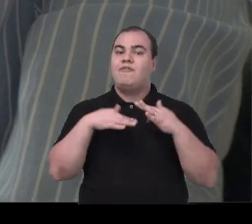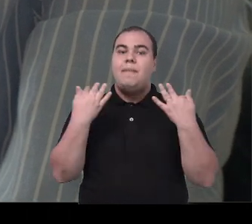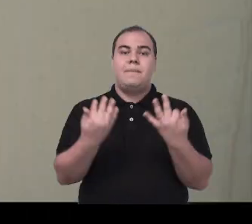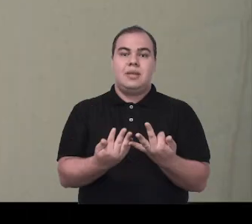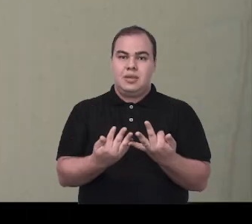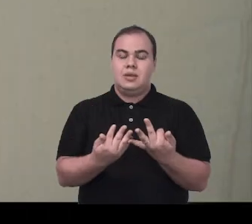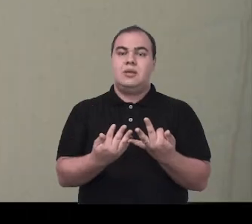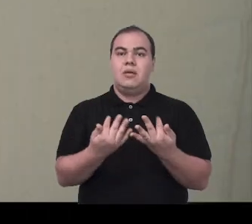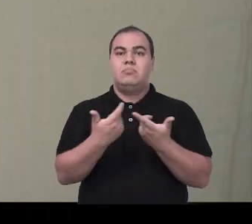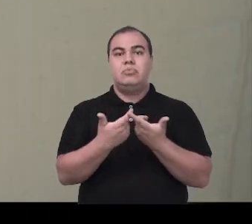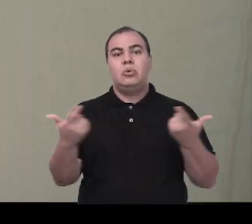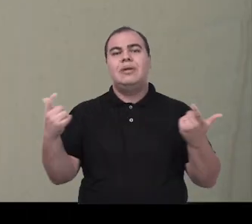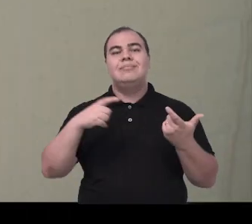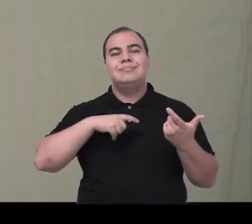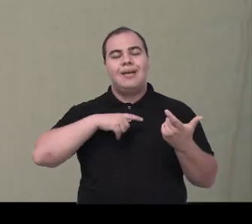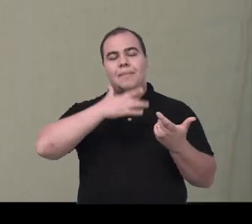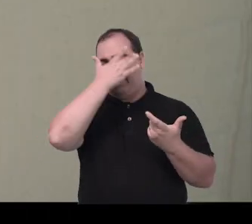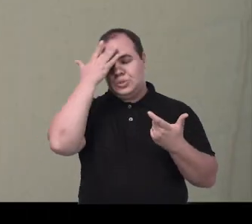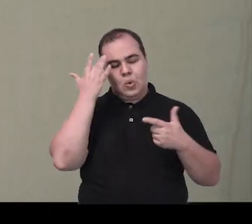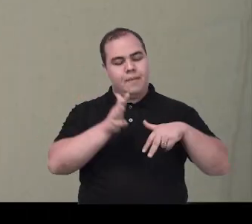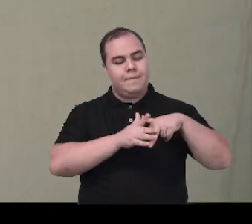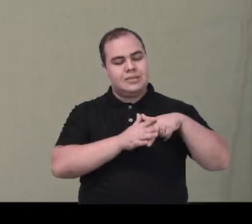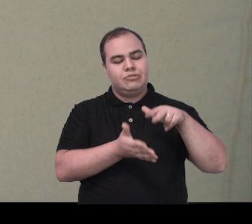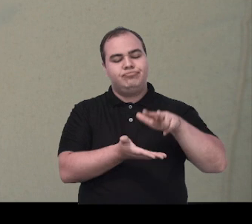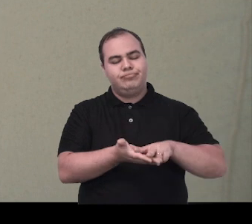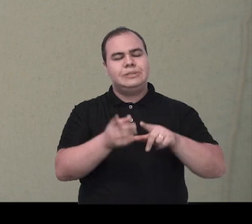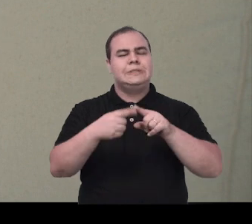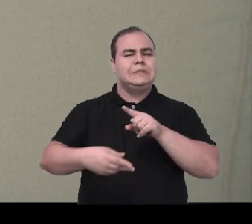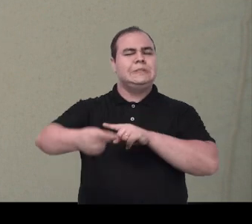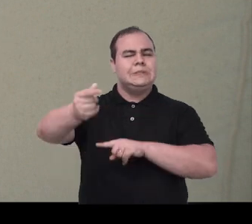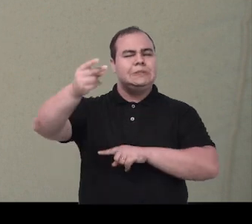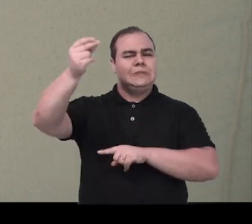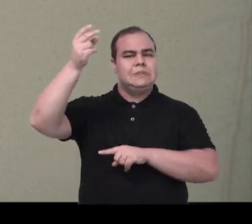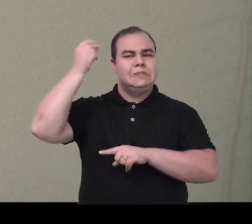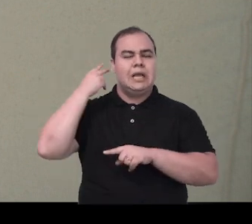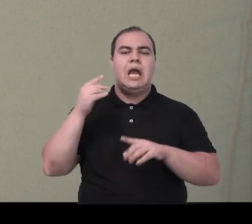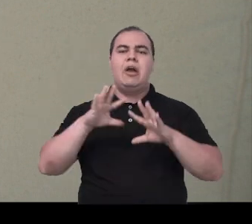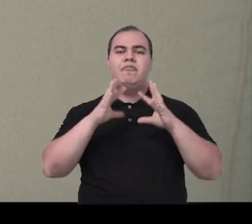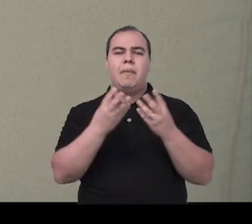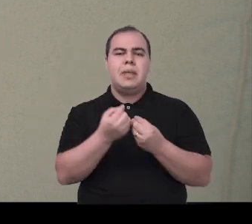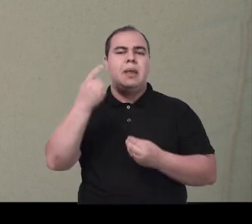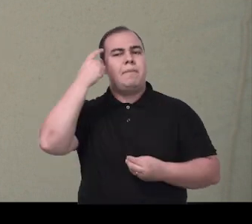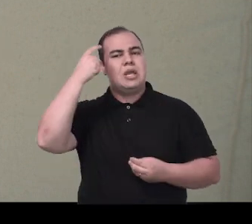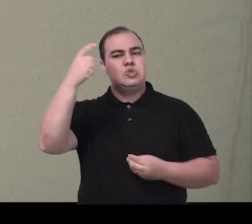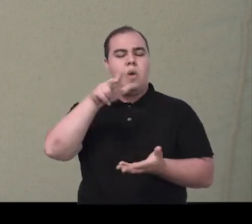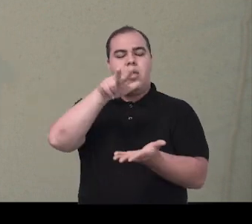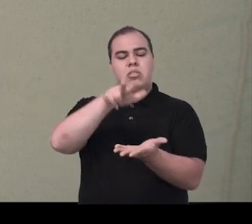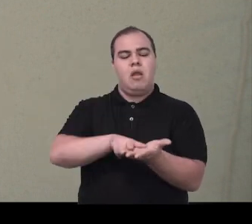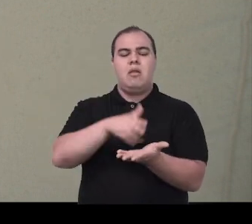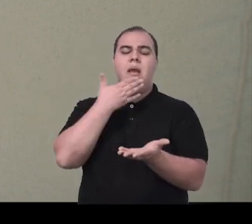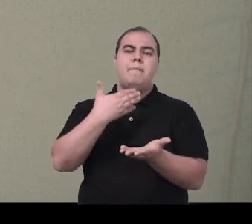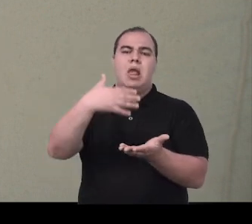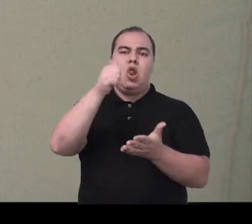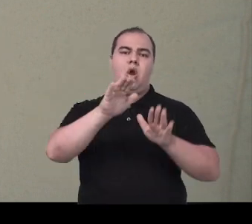né? Não são pacientes que há muito tempo foram internados A família achou que internação era a melhor